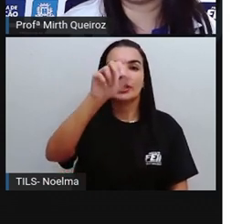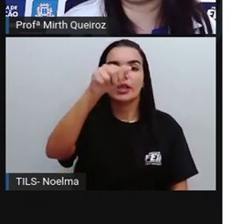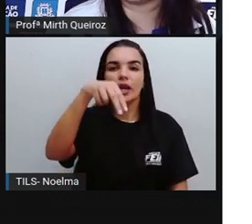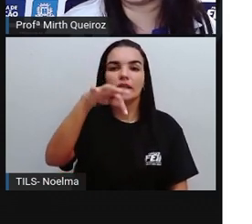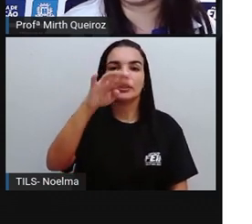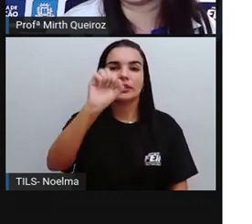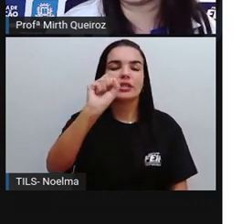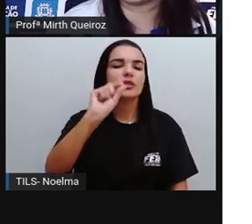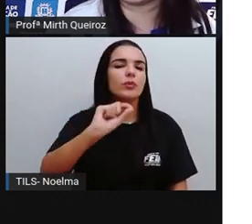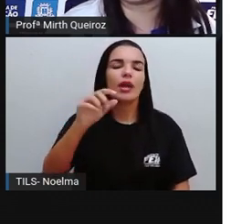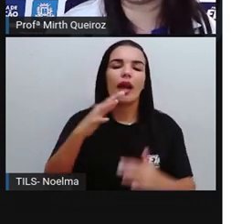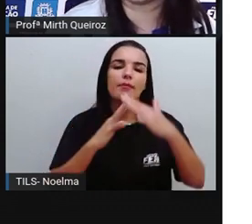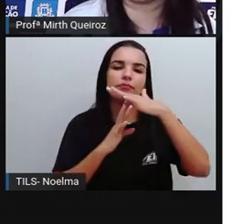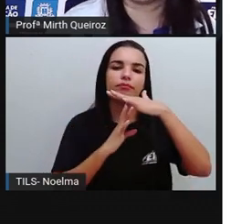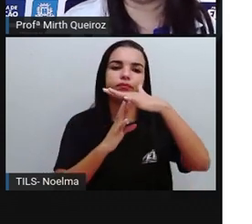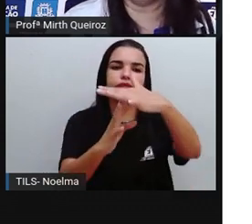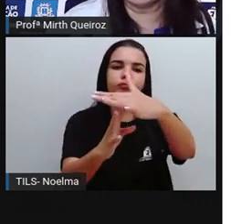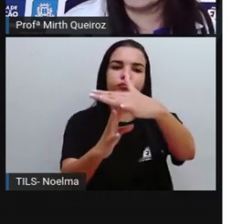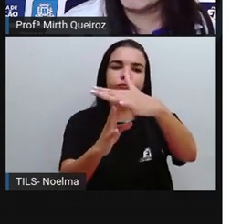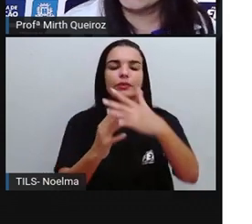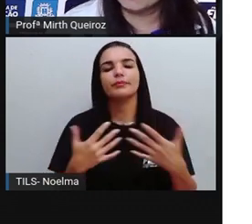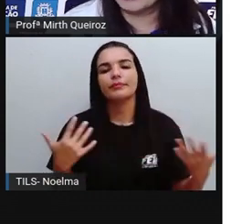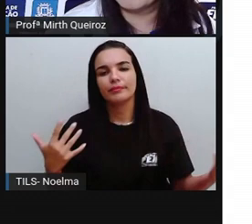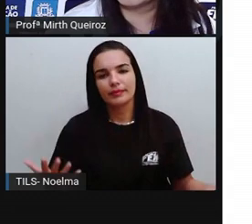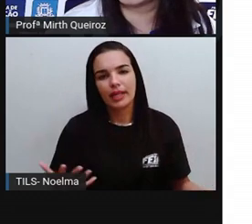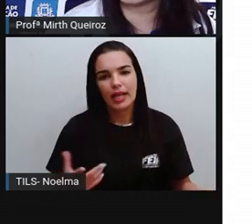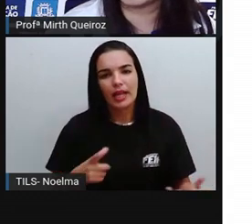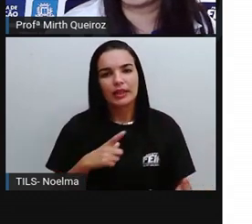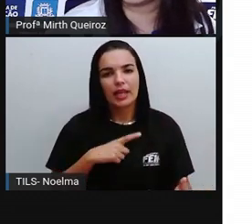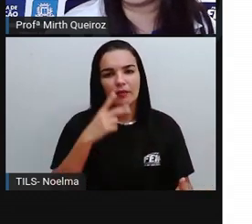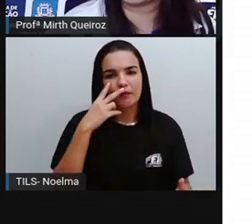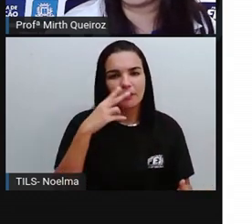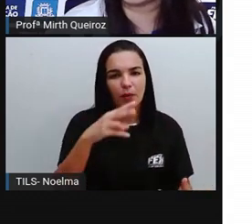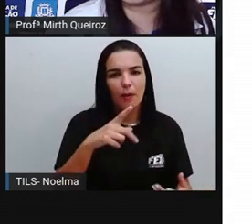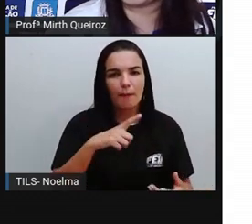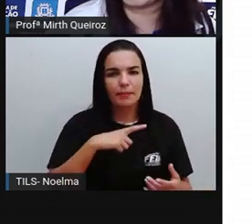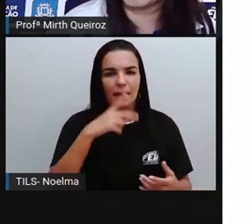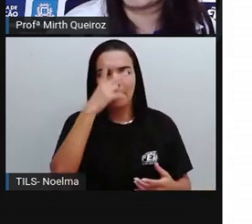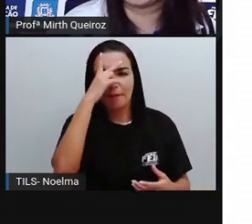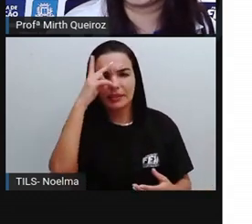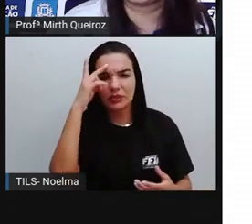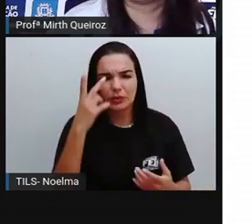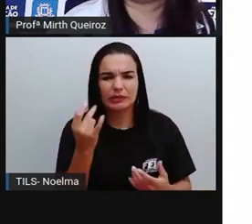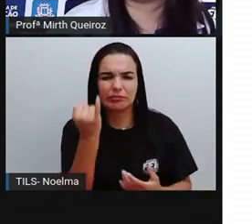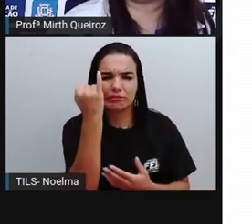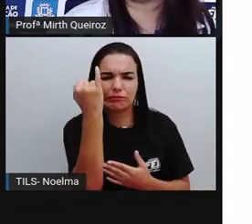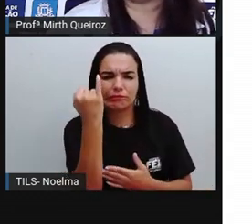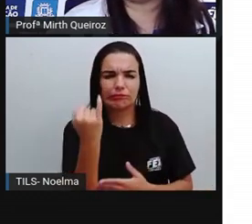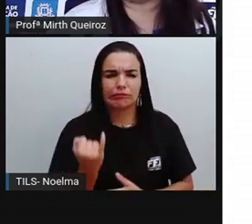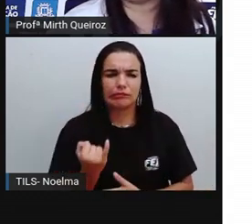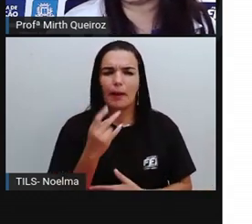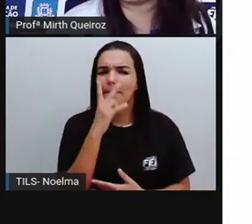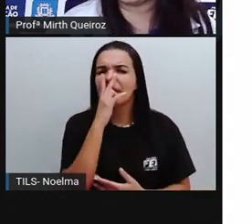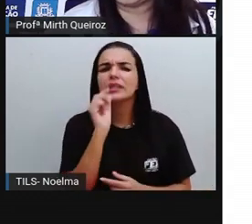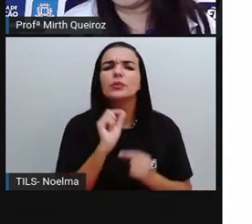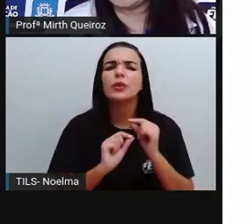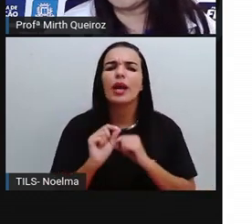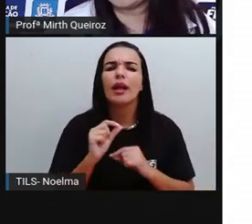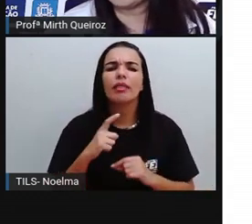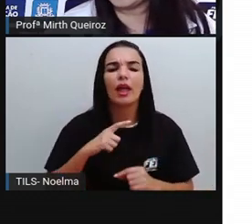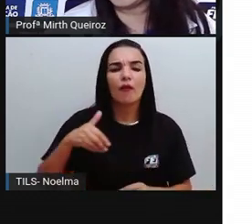Nós estamos vendo pessoas muito magras, né? Tem uma magreza extrema. Nós vemos aí